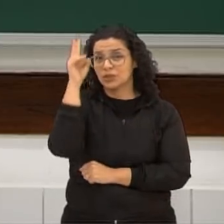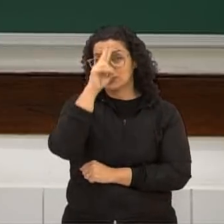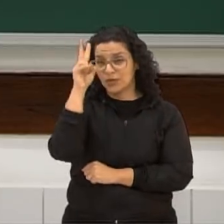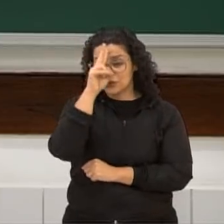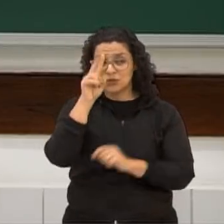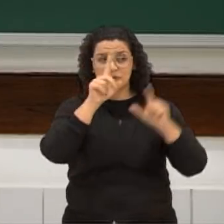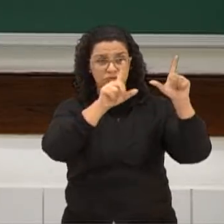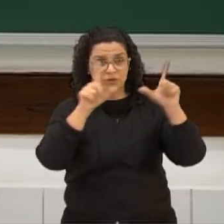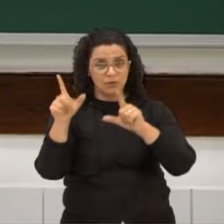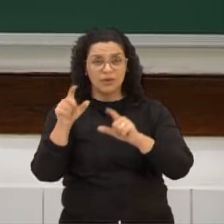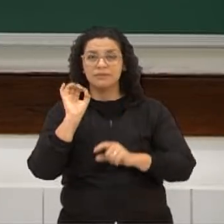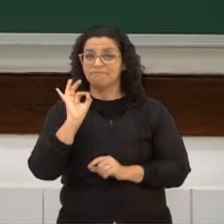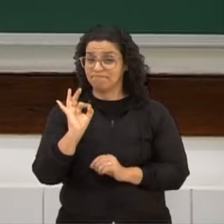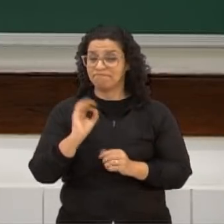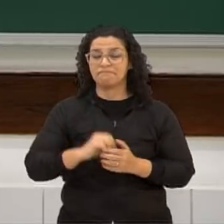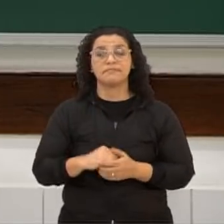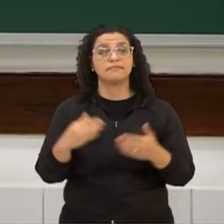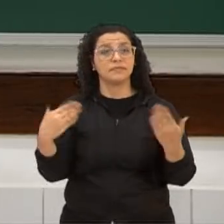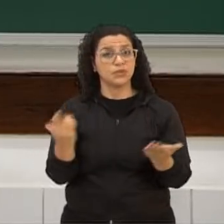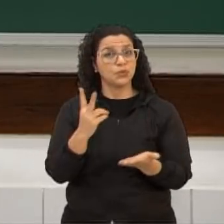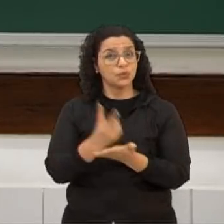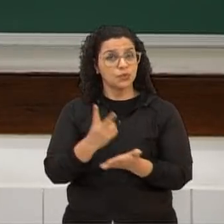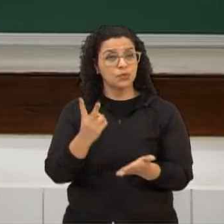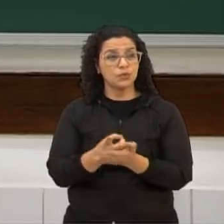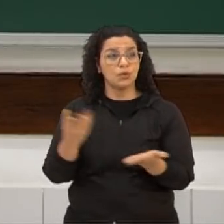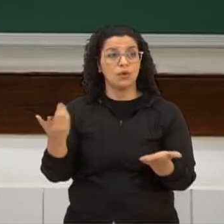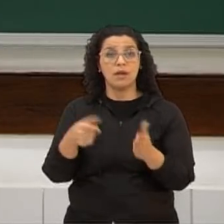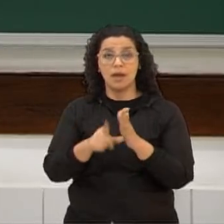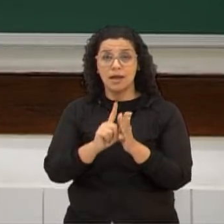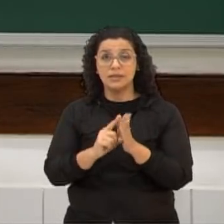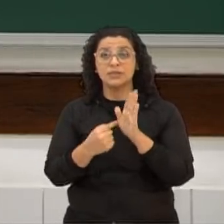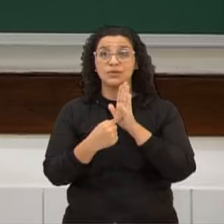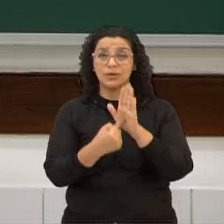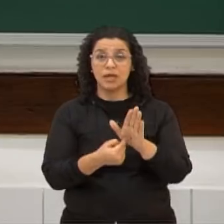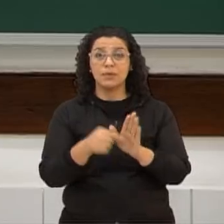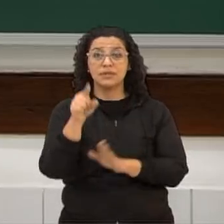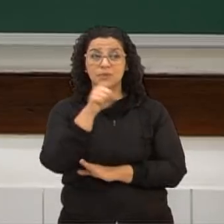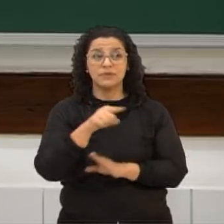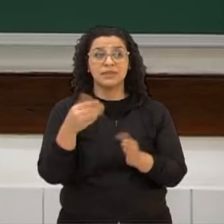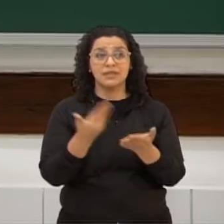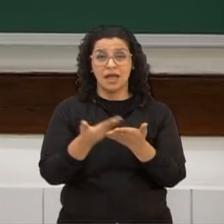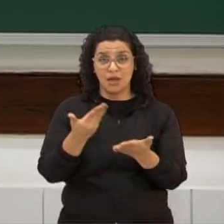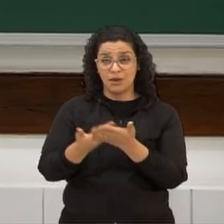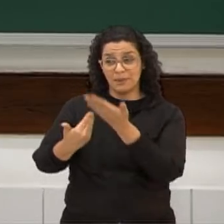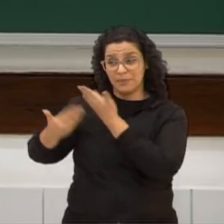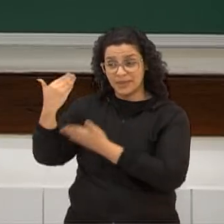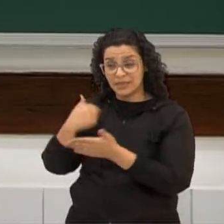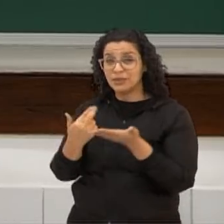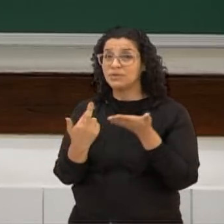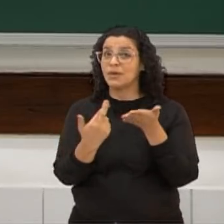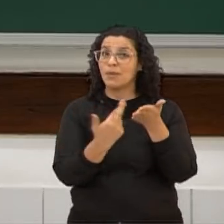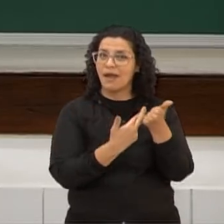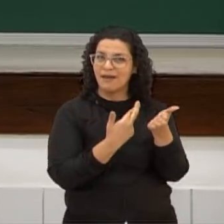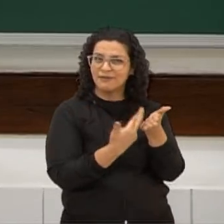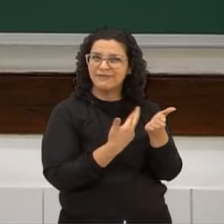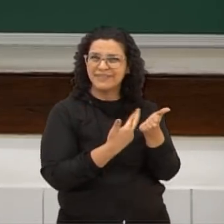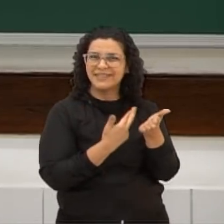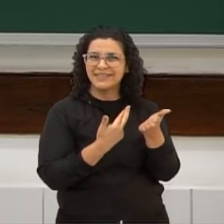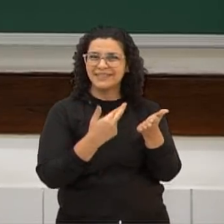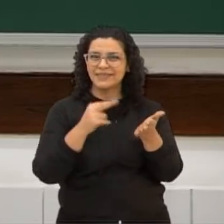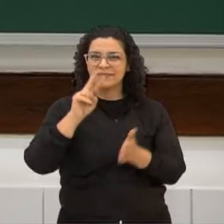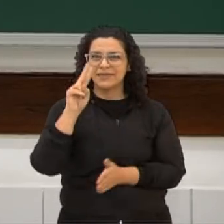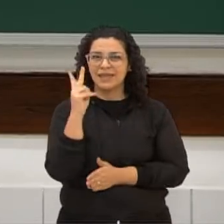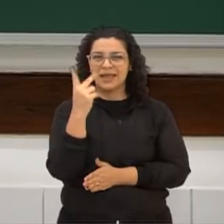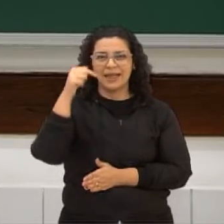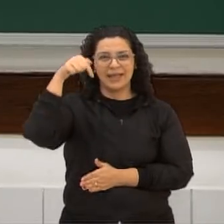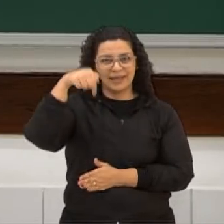do quadrinho em si, tá legal? Bem, continuando aqui, antes eu queria mostrar aqui para vocês, na aula anterior eu mostrei uma revistinha para vocês. E essa